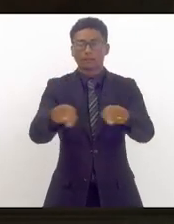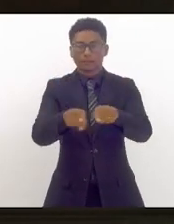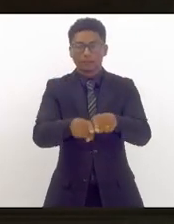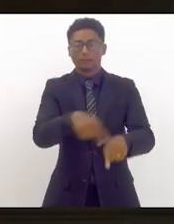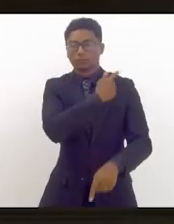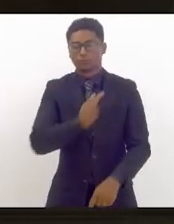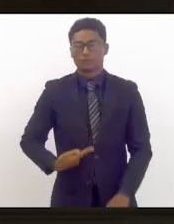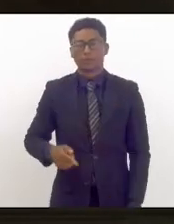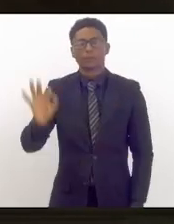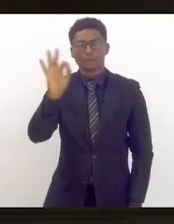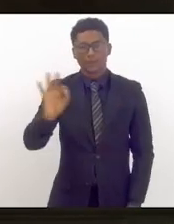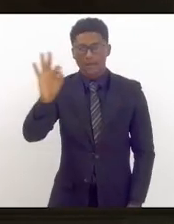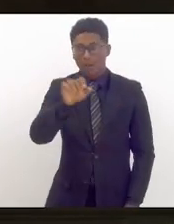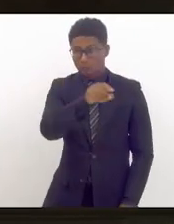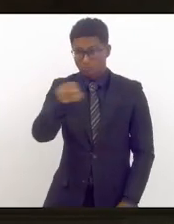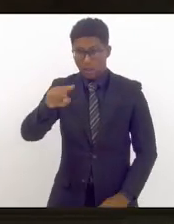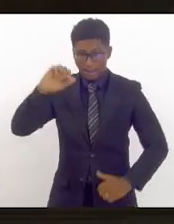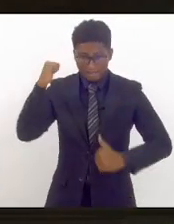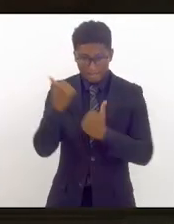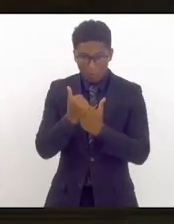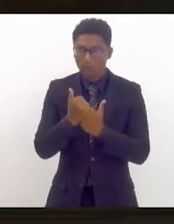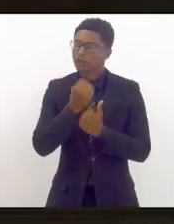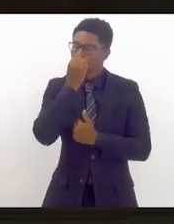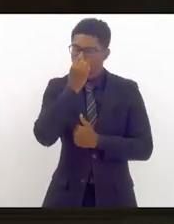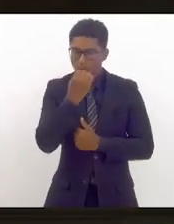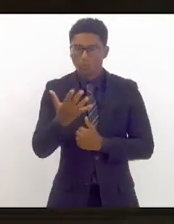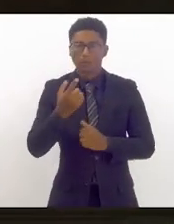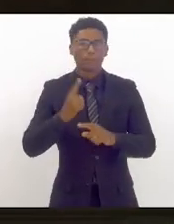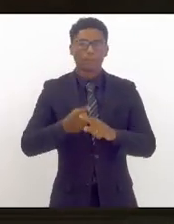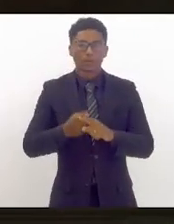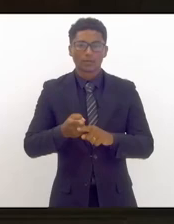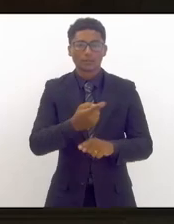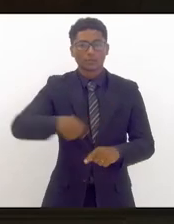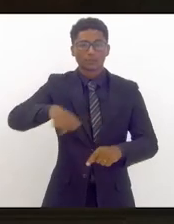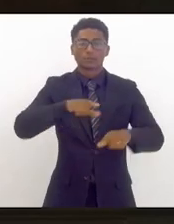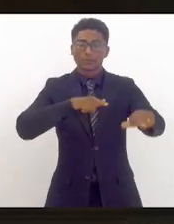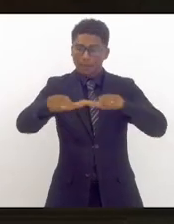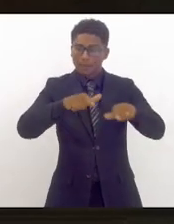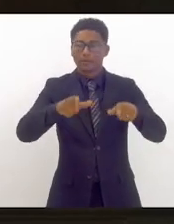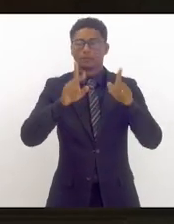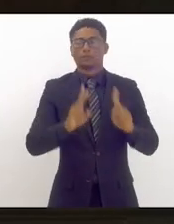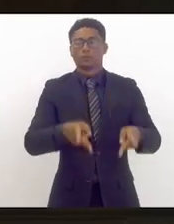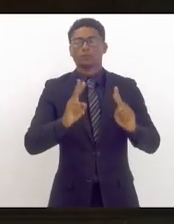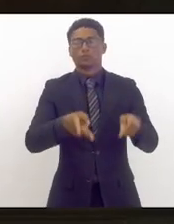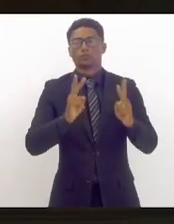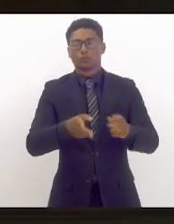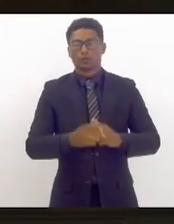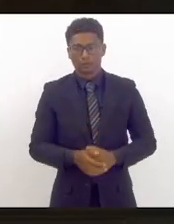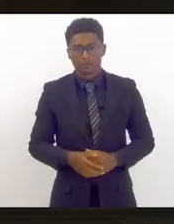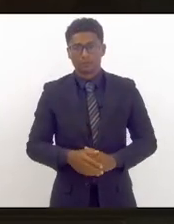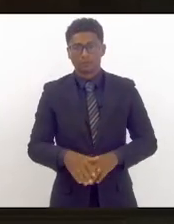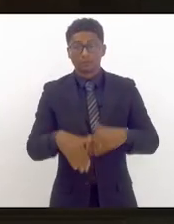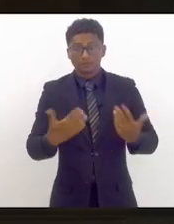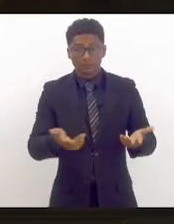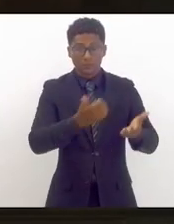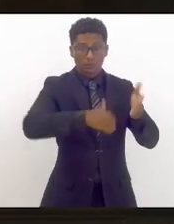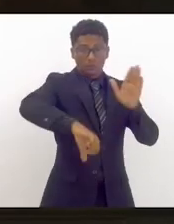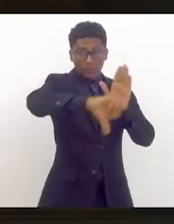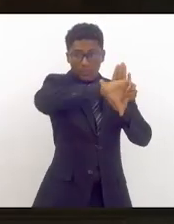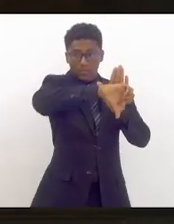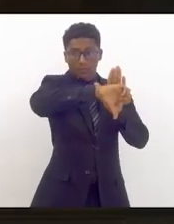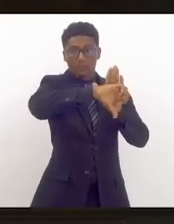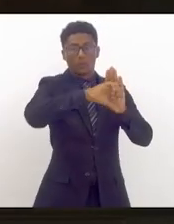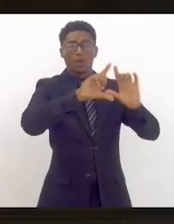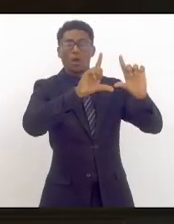é bem-vindo para que possamos continuar um trabalho que tem se refletido na redução dos índices de criminalidade do